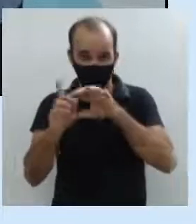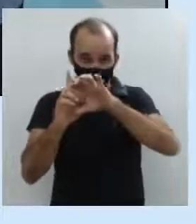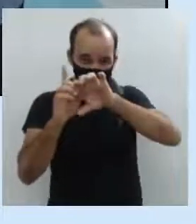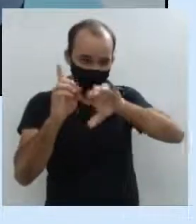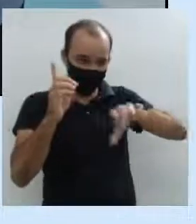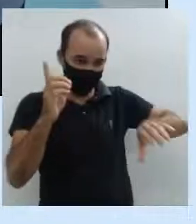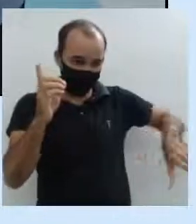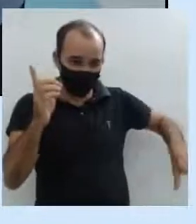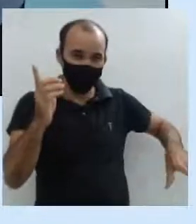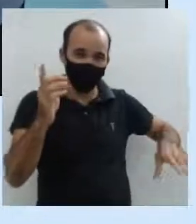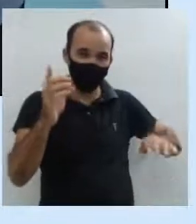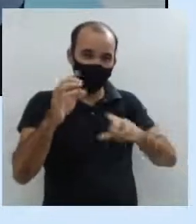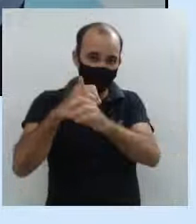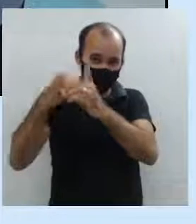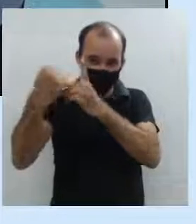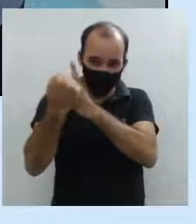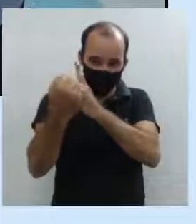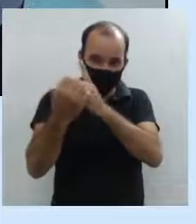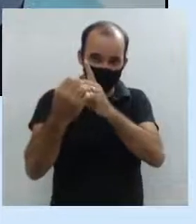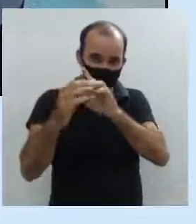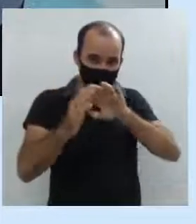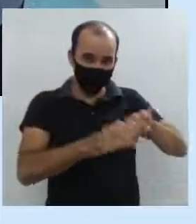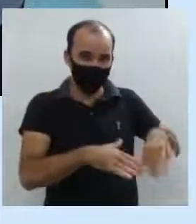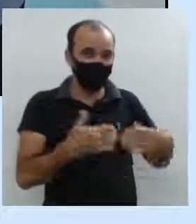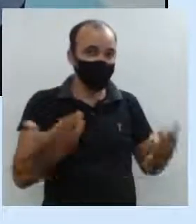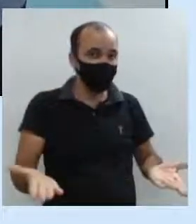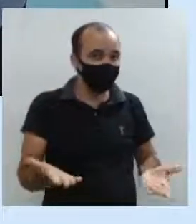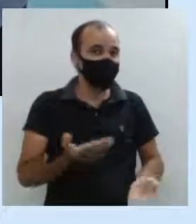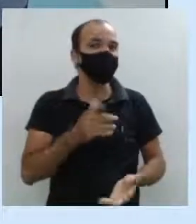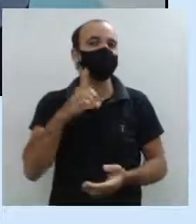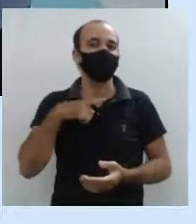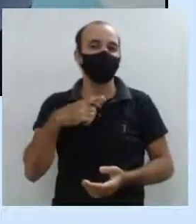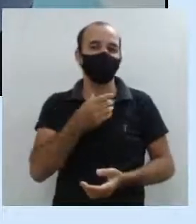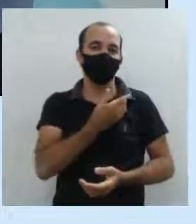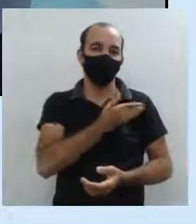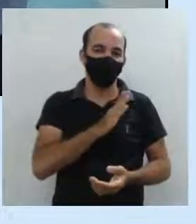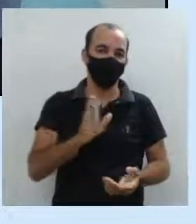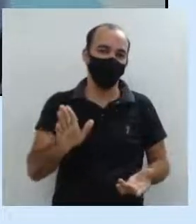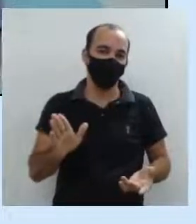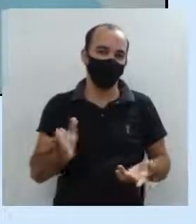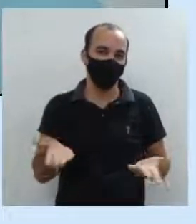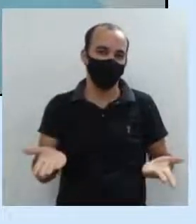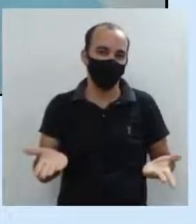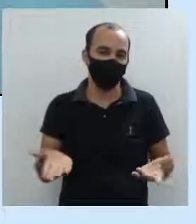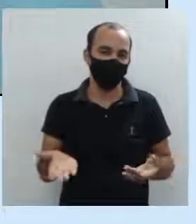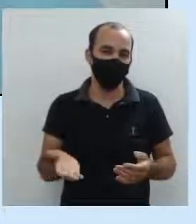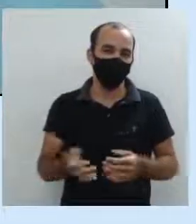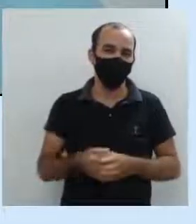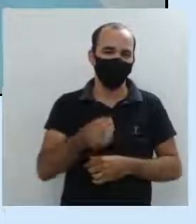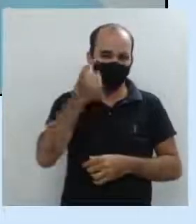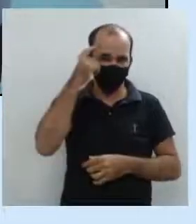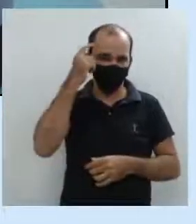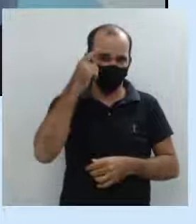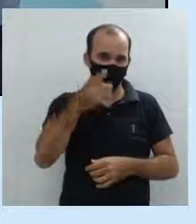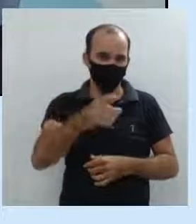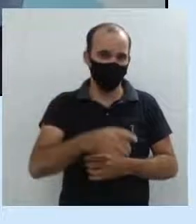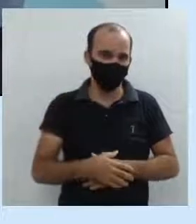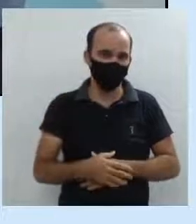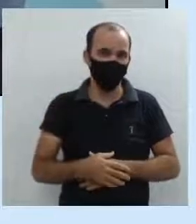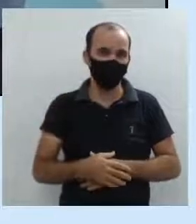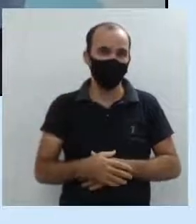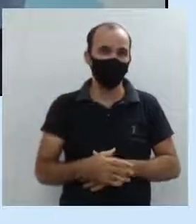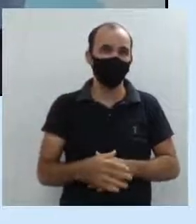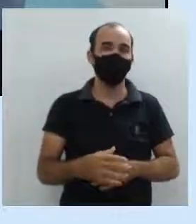as pessoas querem que você seja. Então, dentro desse aspecto da subjetividade, dê uma olhadinha